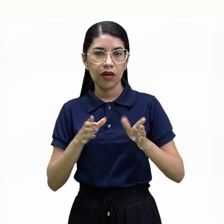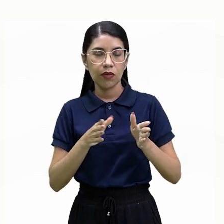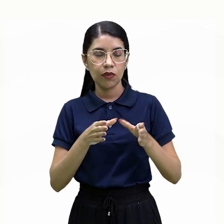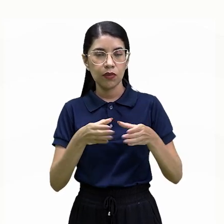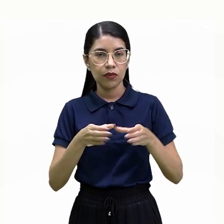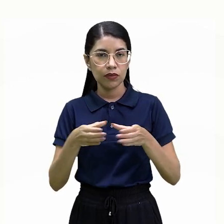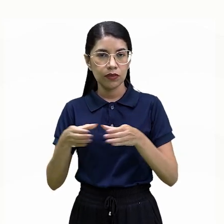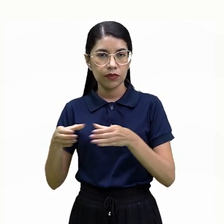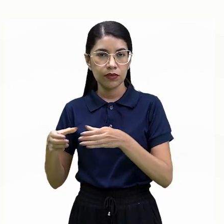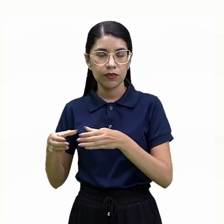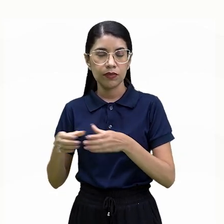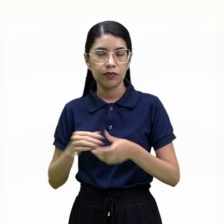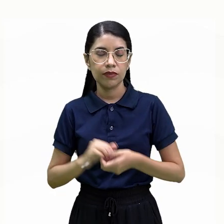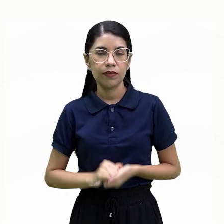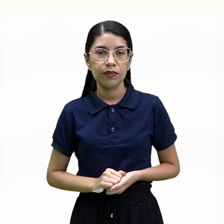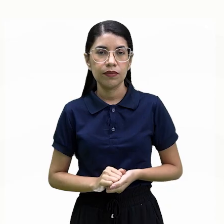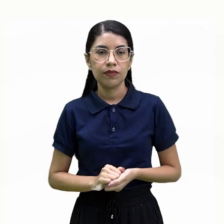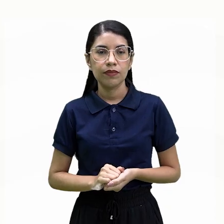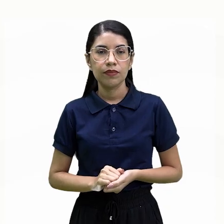Vou escrever classes.